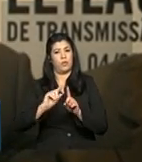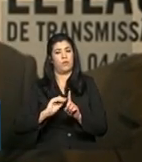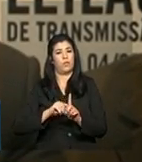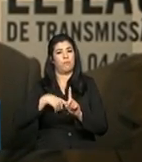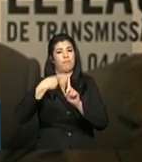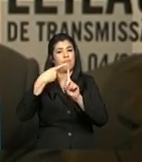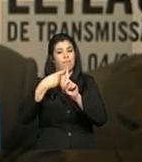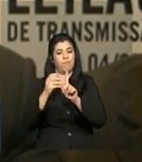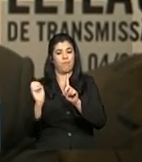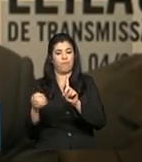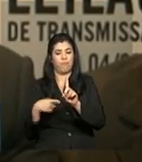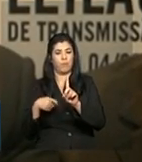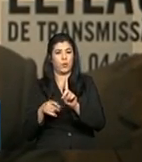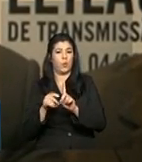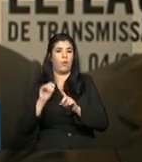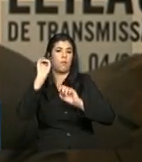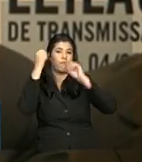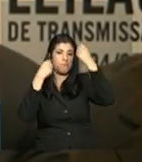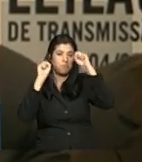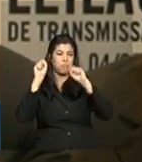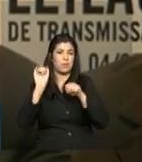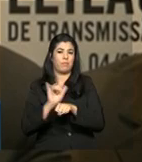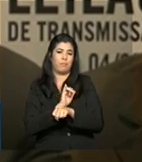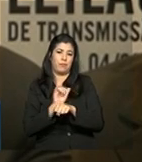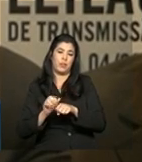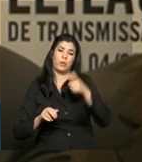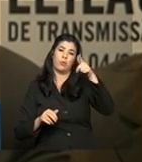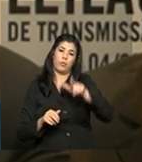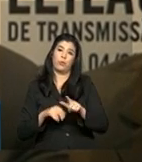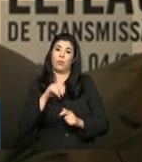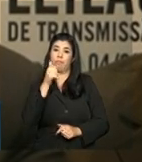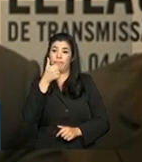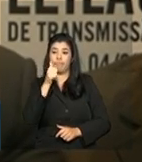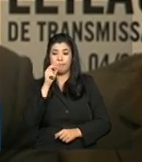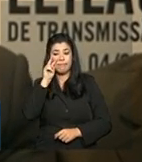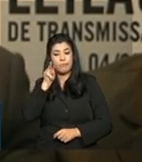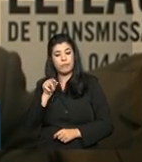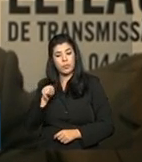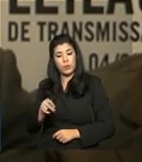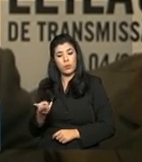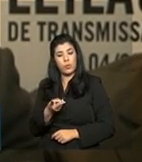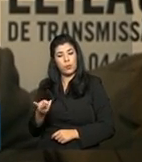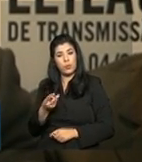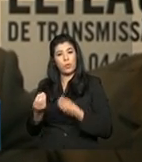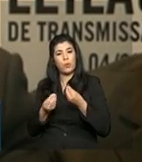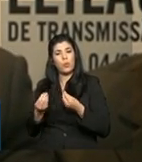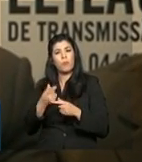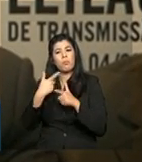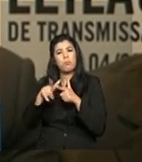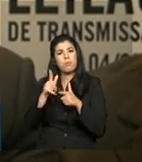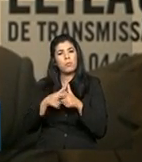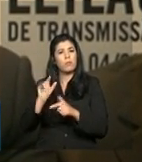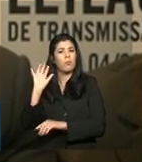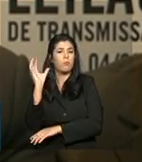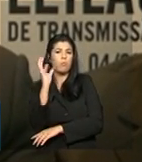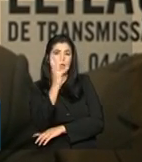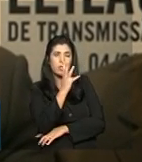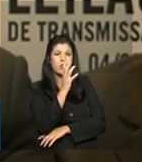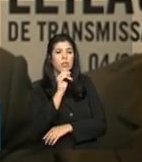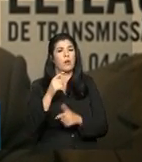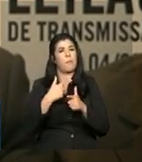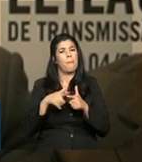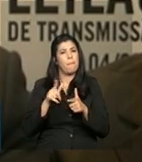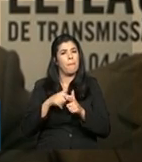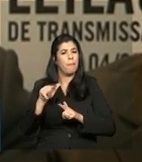novas instalações. Então, mais uma vez, nós vamos ter que avaliar como é que repercute questão ambiental, questão